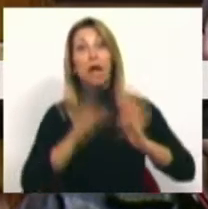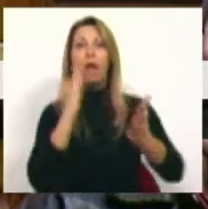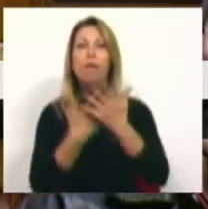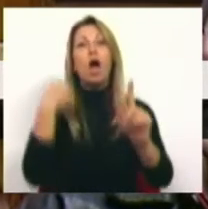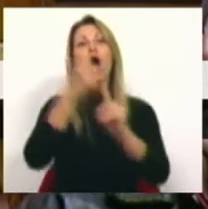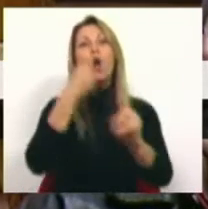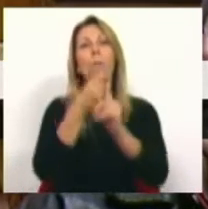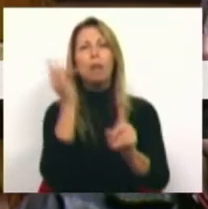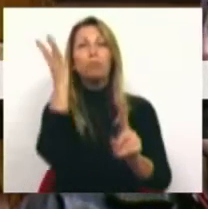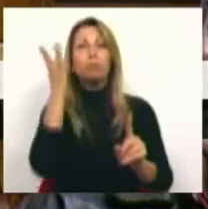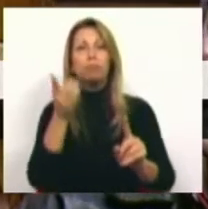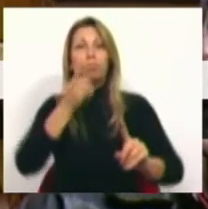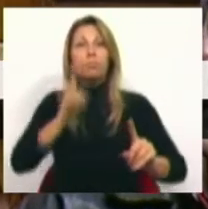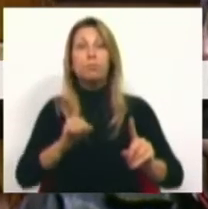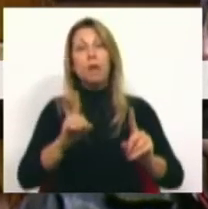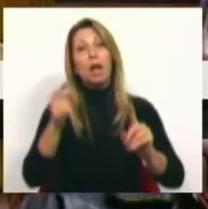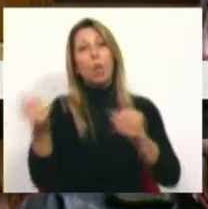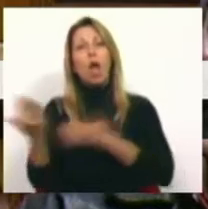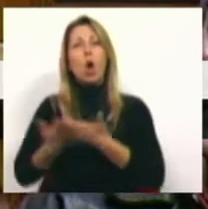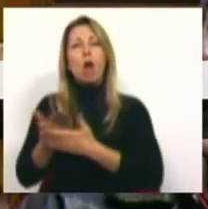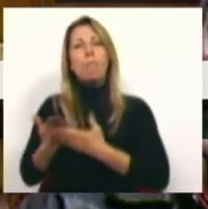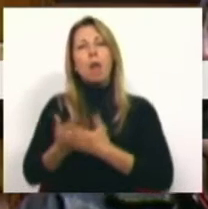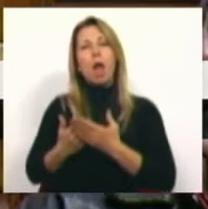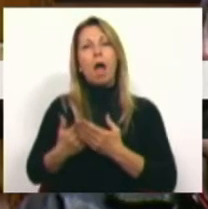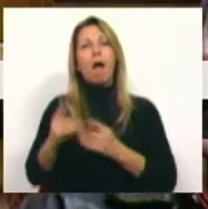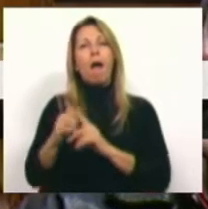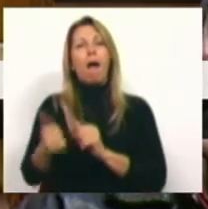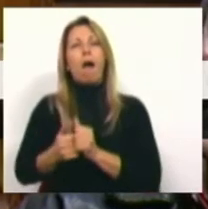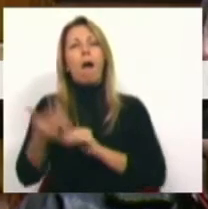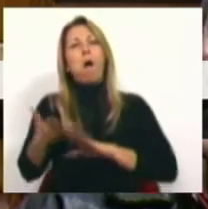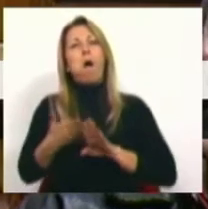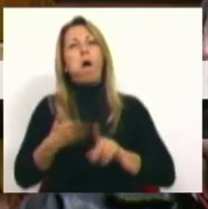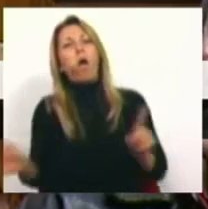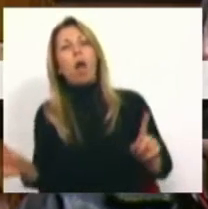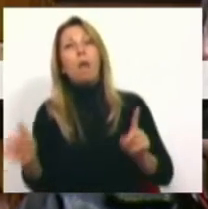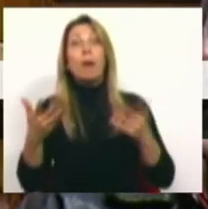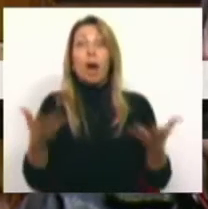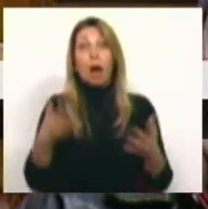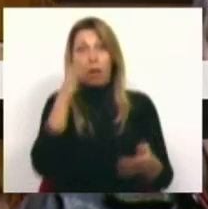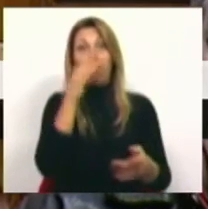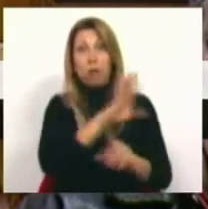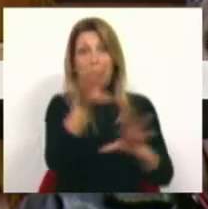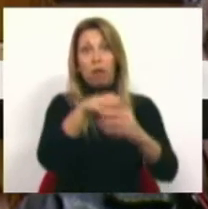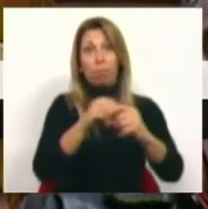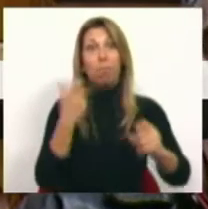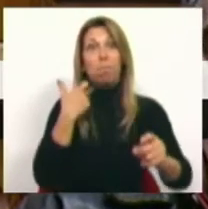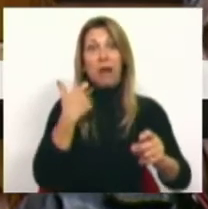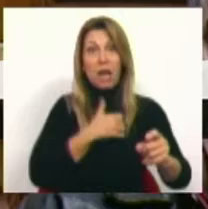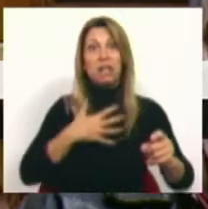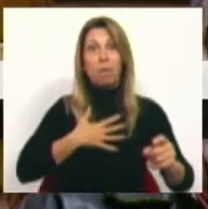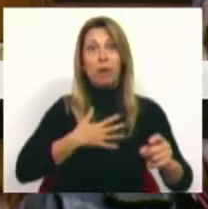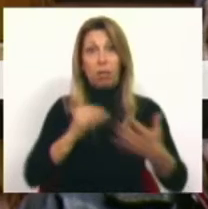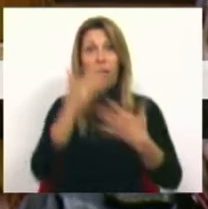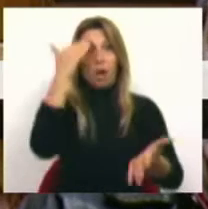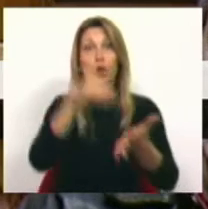economia paralela, como se estes fenómenos tivessem particular incidência entre as pequenas empresas. Quanto às grandes, foram